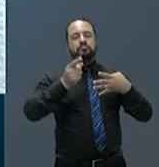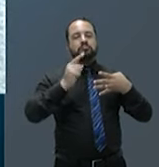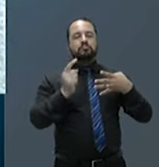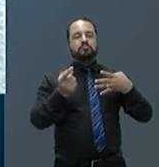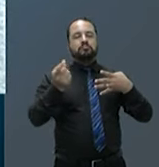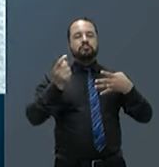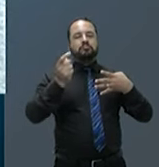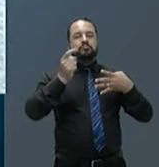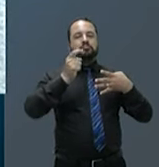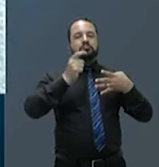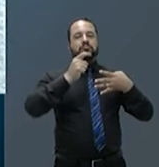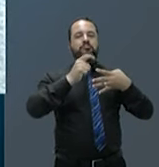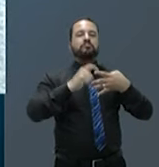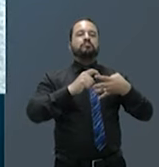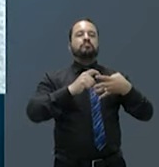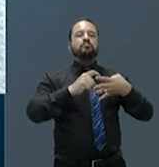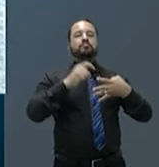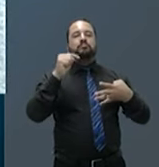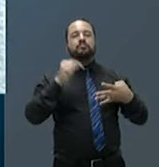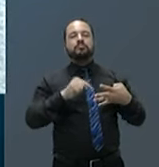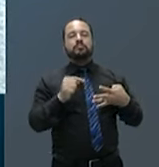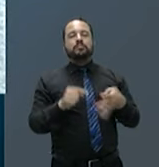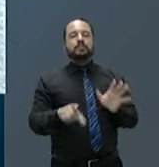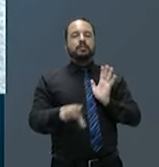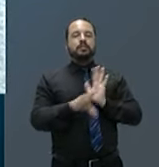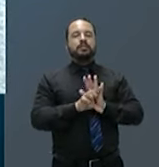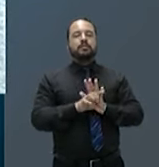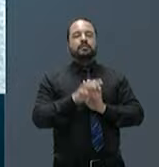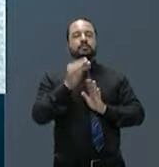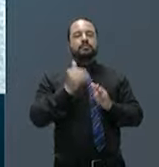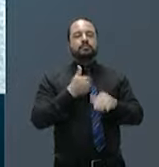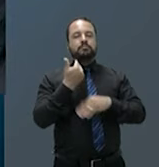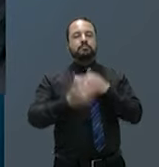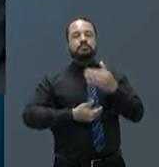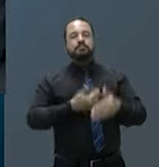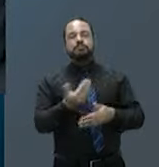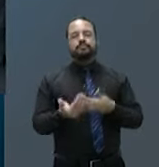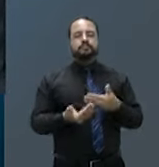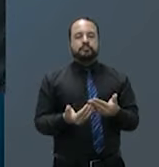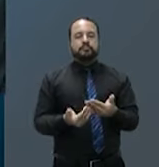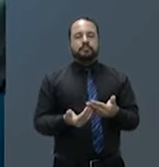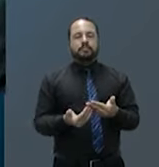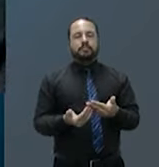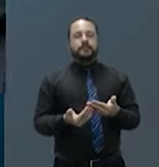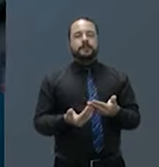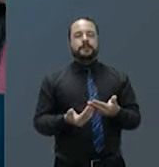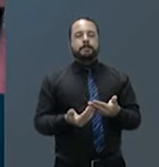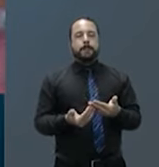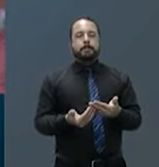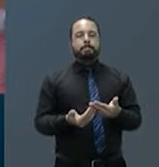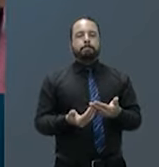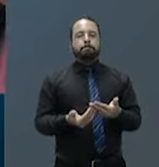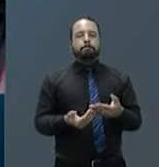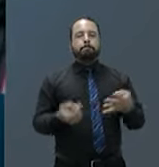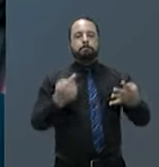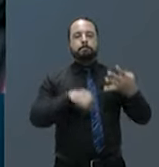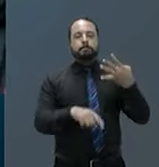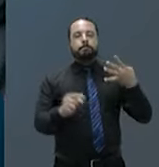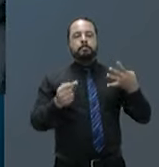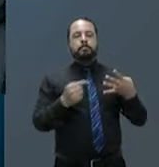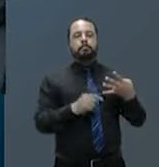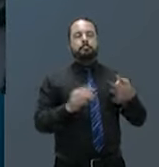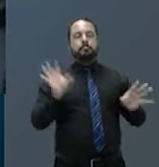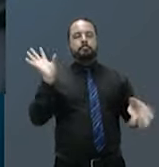questão, não há na legislação processual mecanismo que autorize o tribunal de origem a se indicar a conclusão